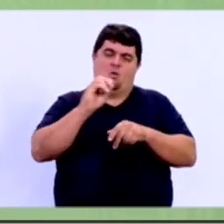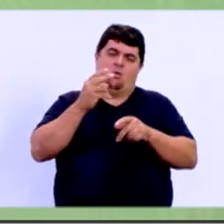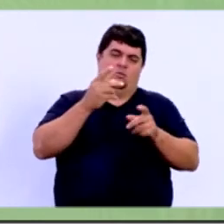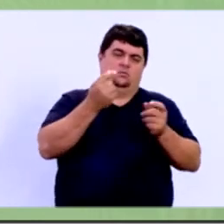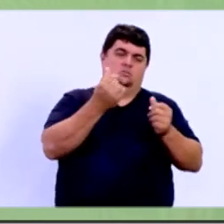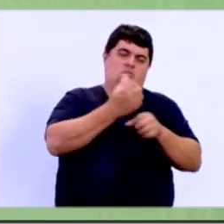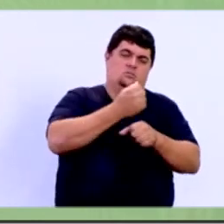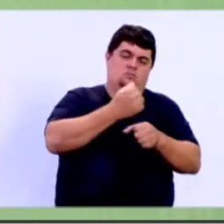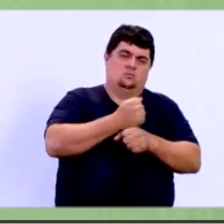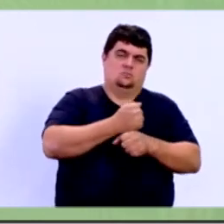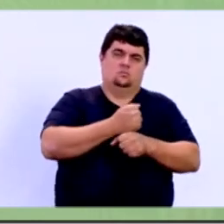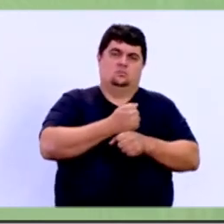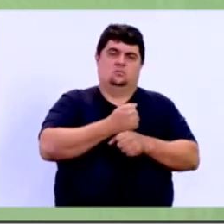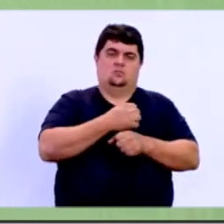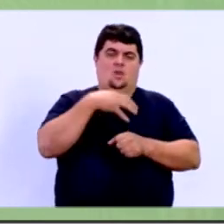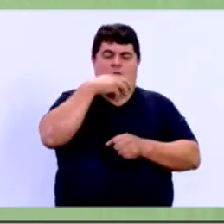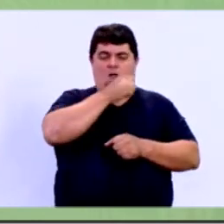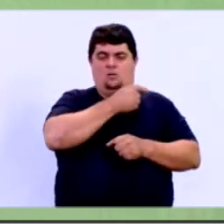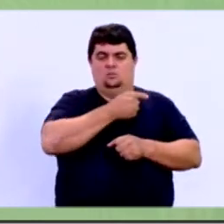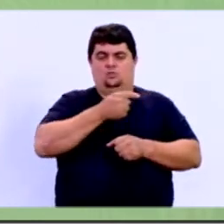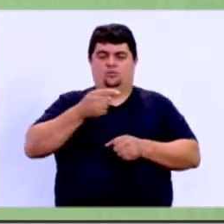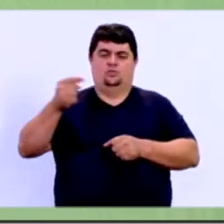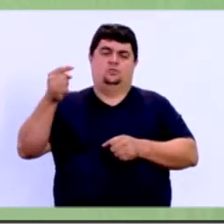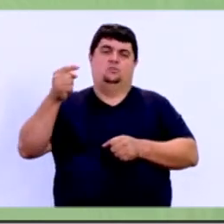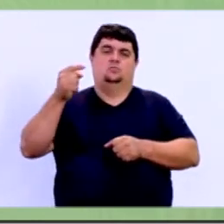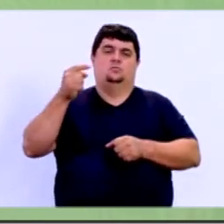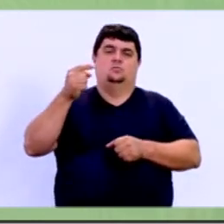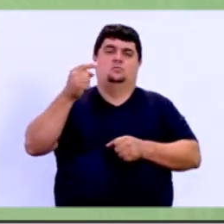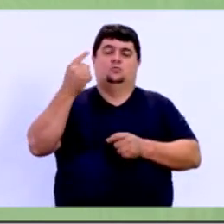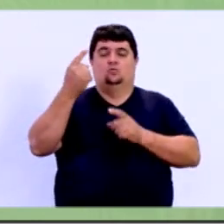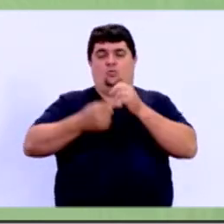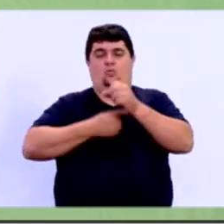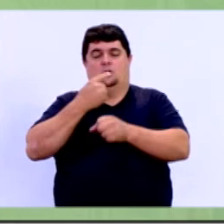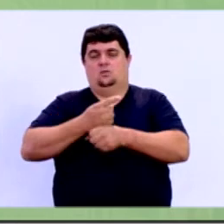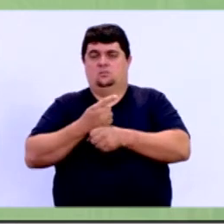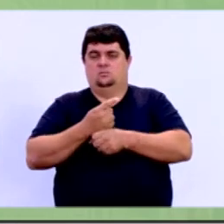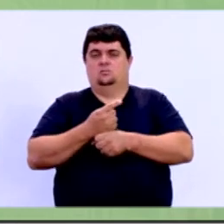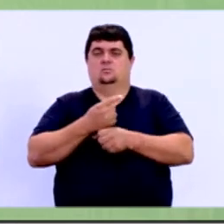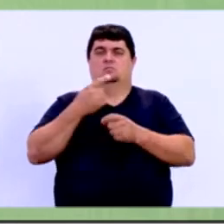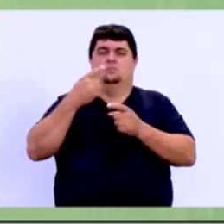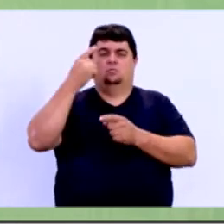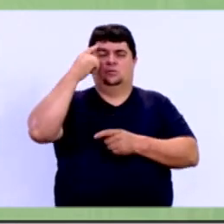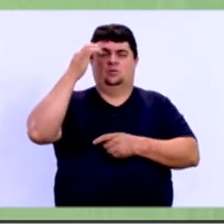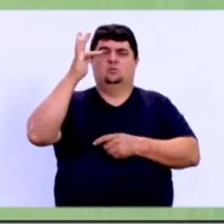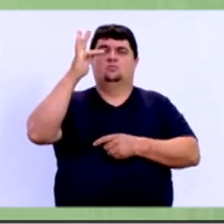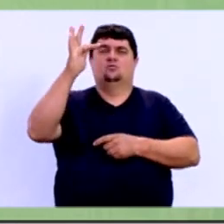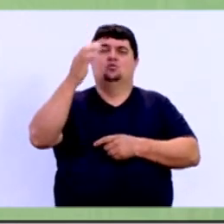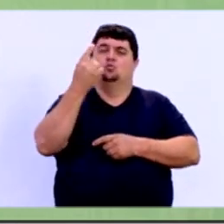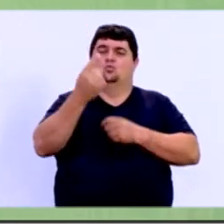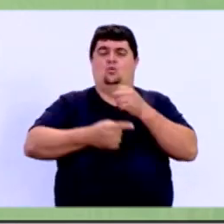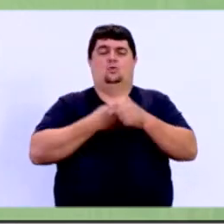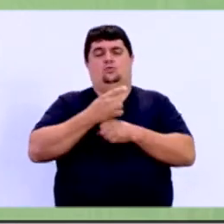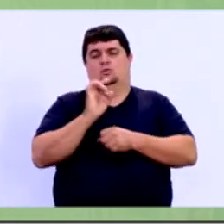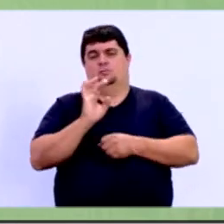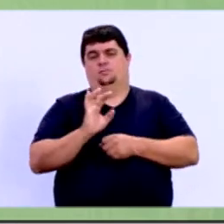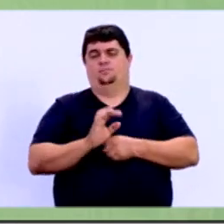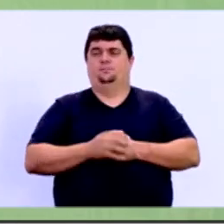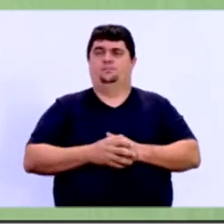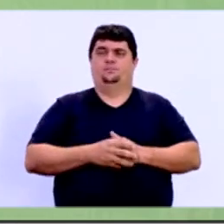ele financeiro, a curto prazo, prevendo um cenário curto de 1 ano. Tá?